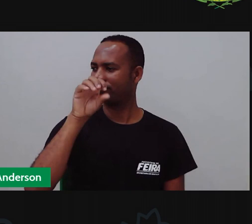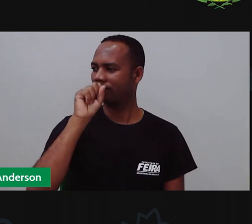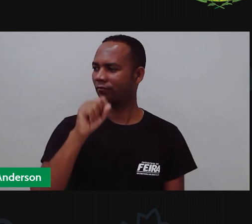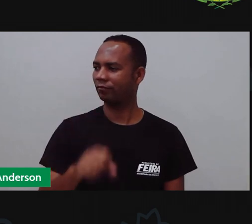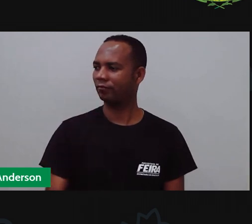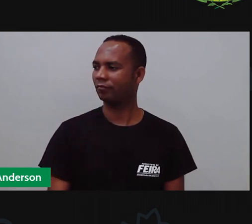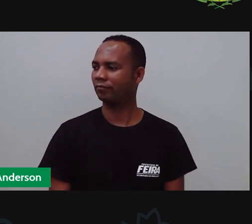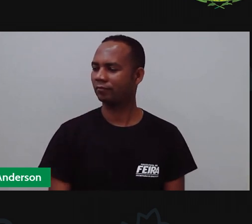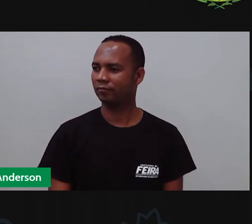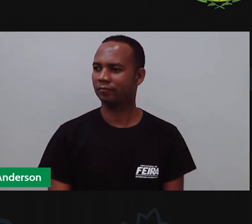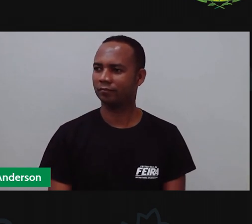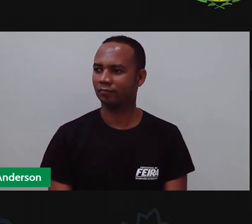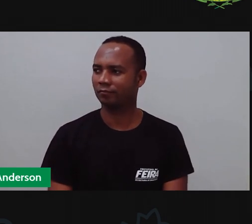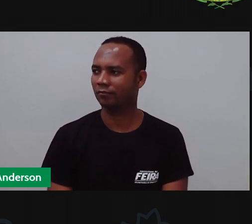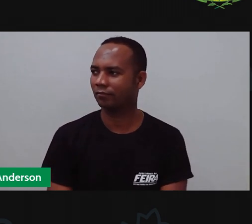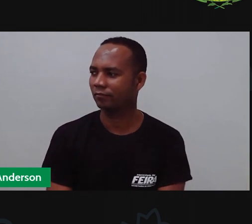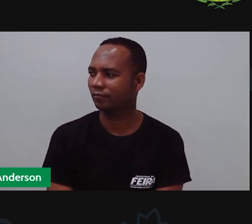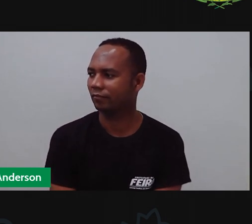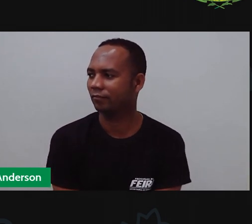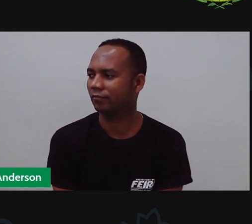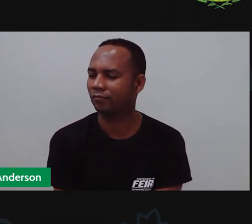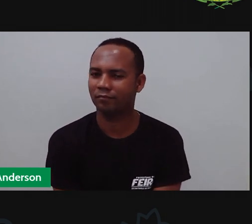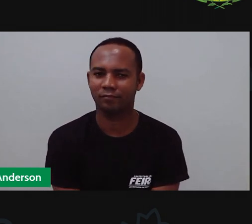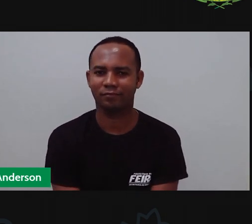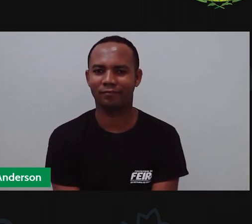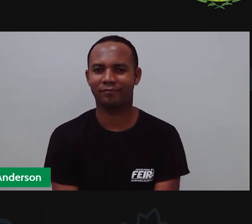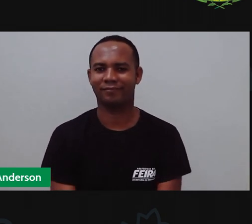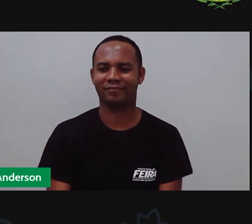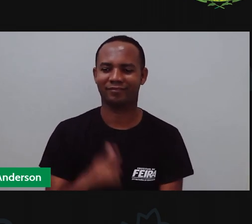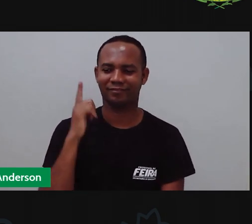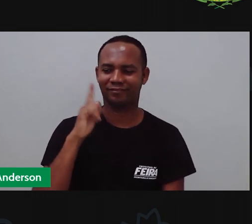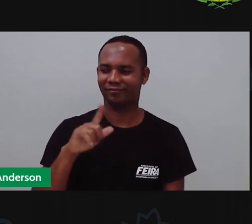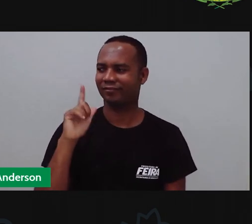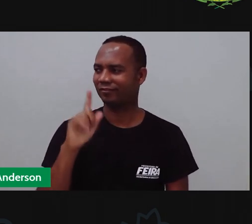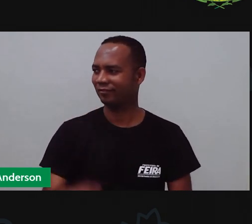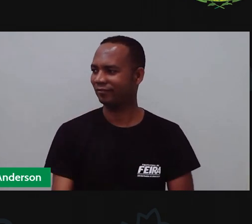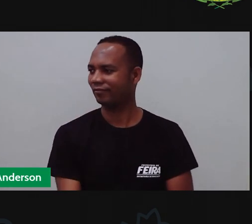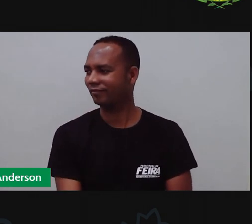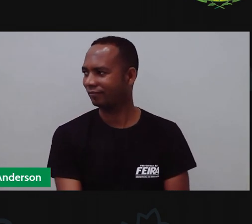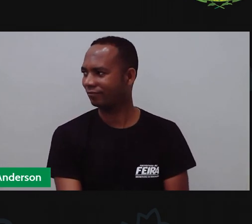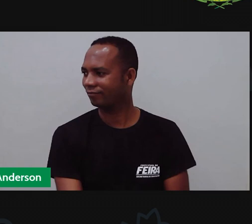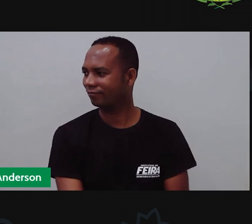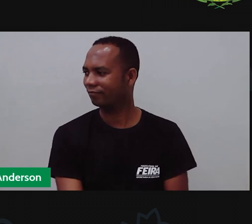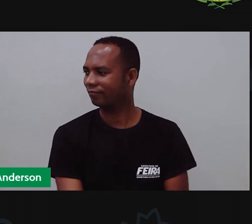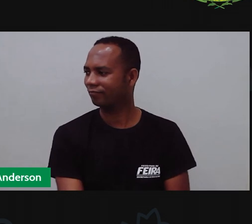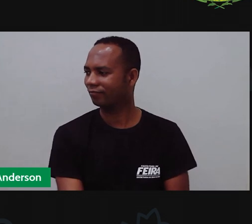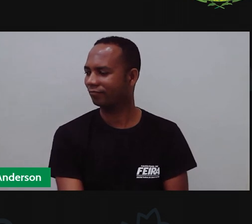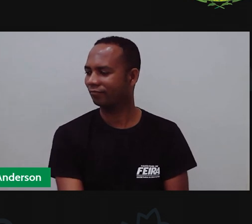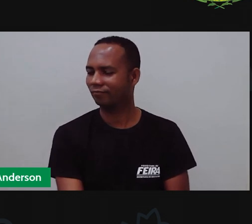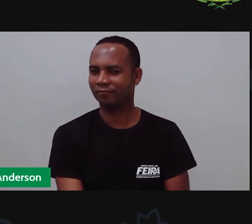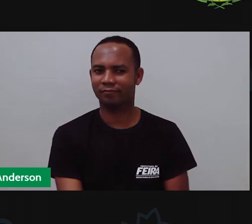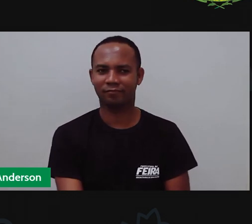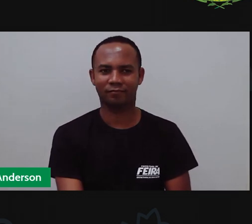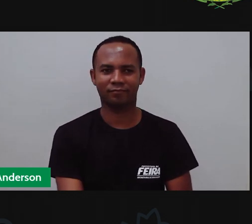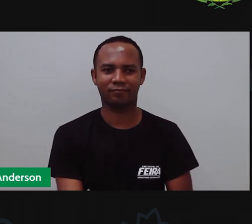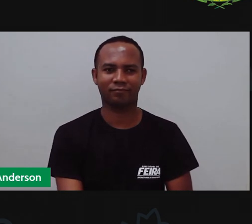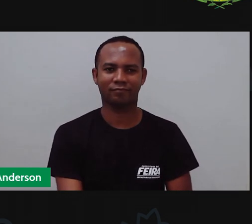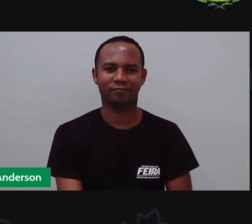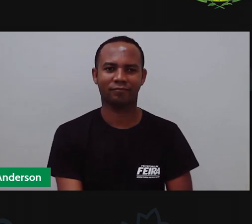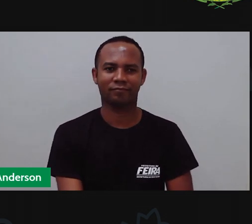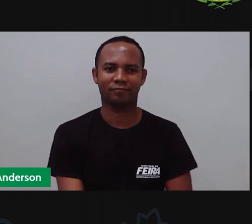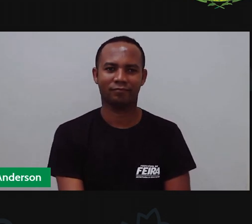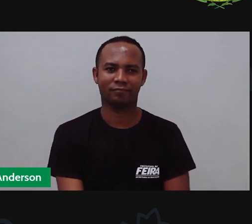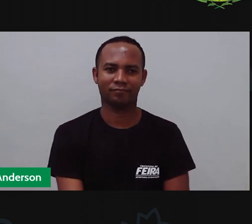Ganhamos na honestidade. Ganhamos na honestidade. Tudo bem, tudo bem. Ah, obrigada, Laíla, por sua